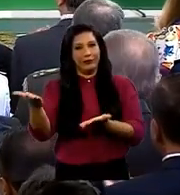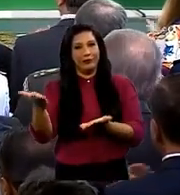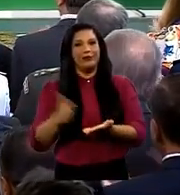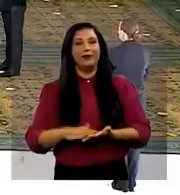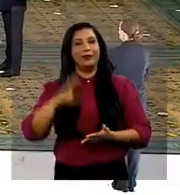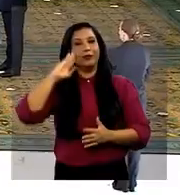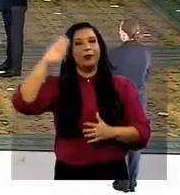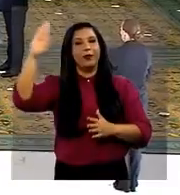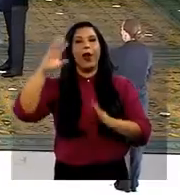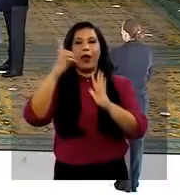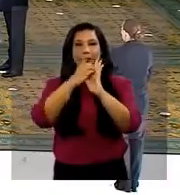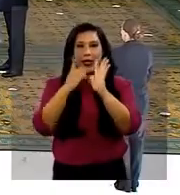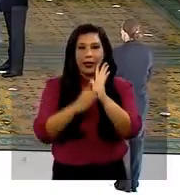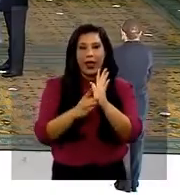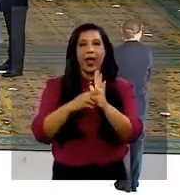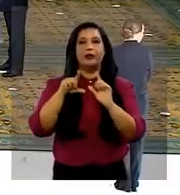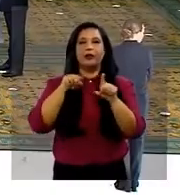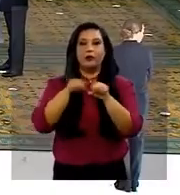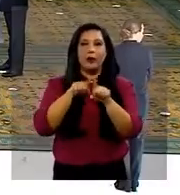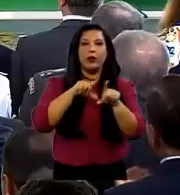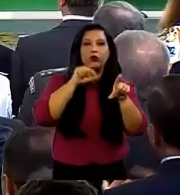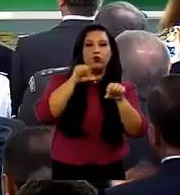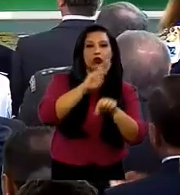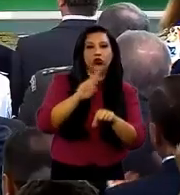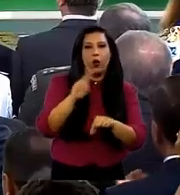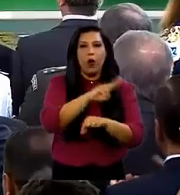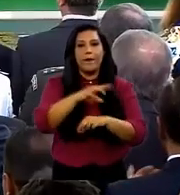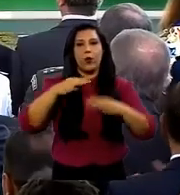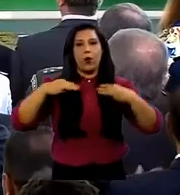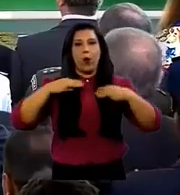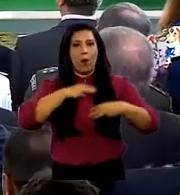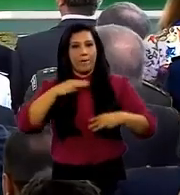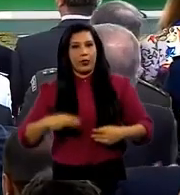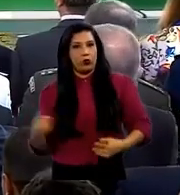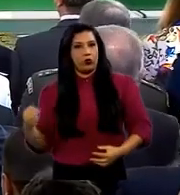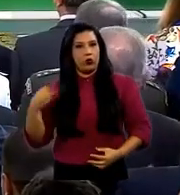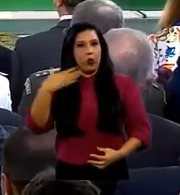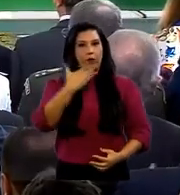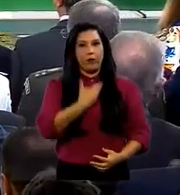referendar os decretos de nomeação dos ministros que integram o novo governo.